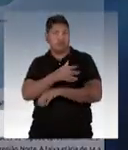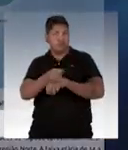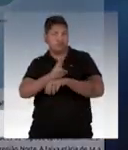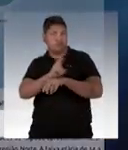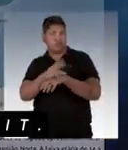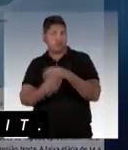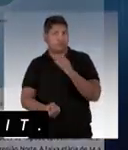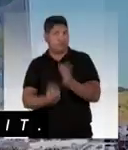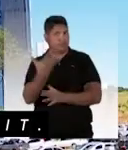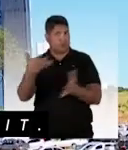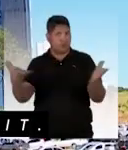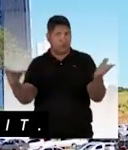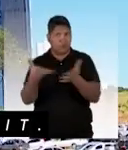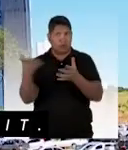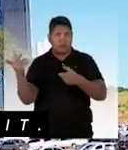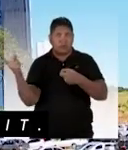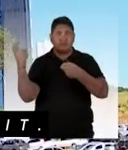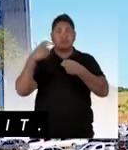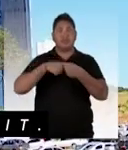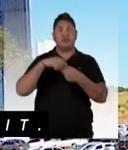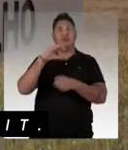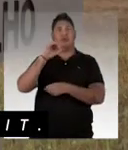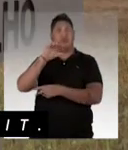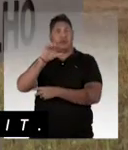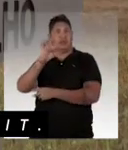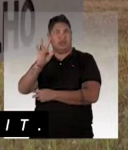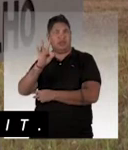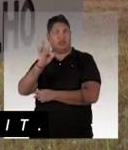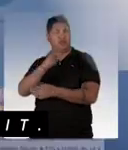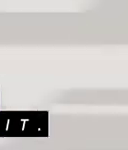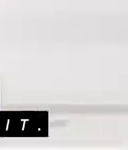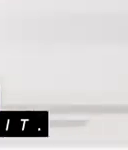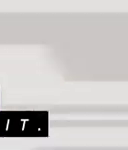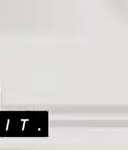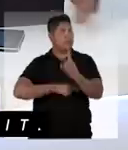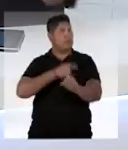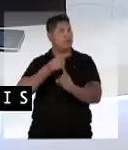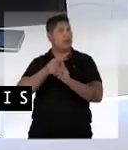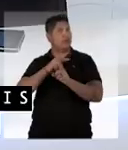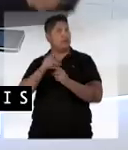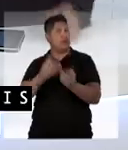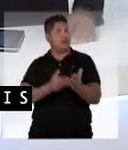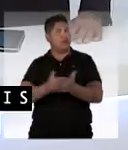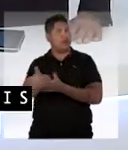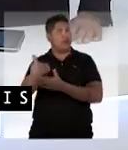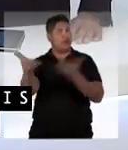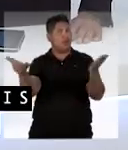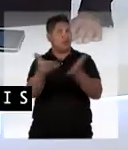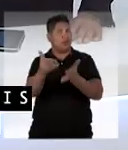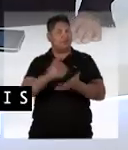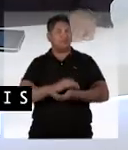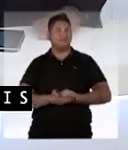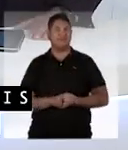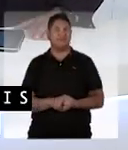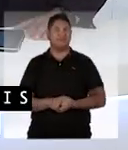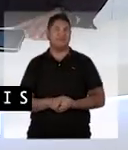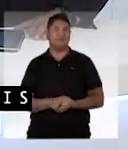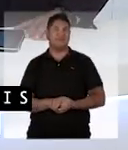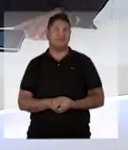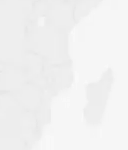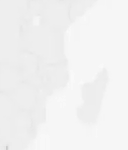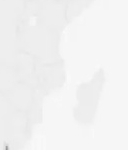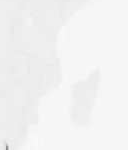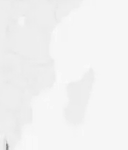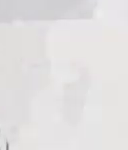novos observatórios lançados pelo MPT em parceria com a OIT. Tudo isso e muito mais a partir de